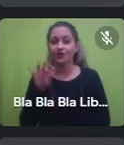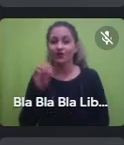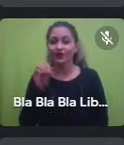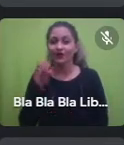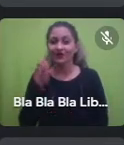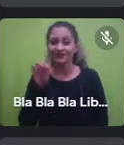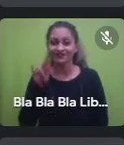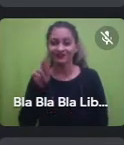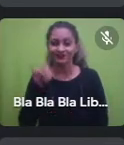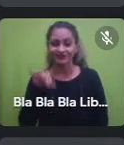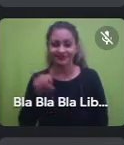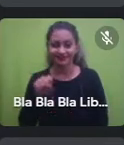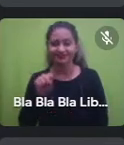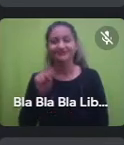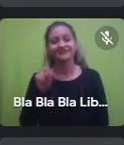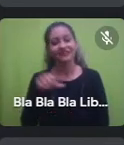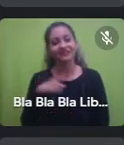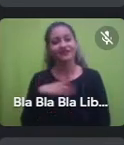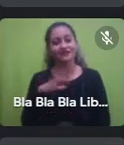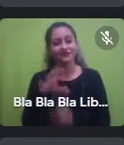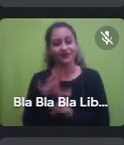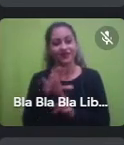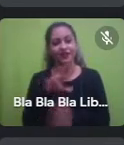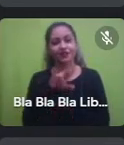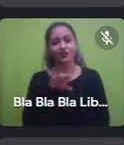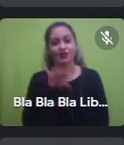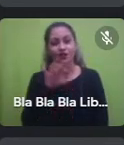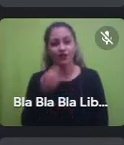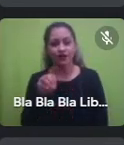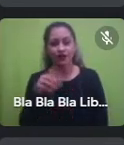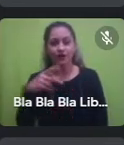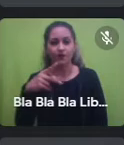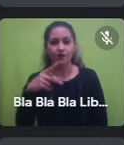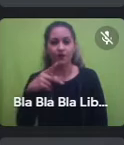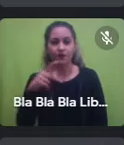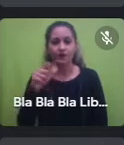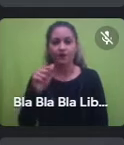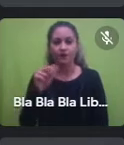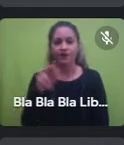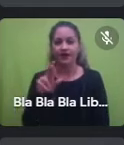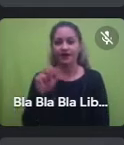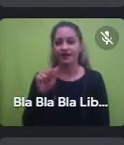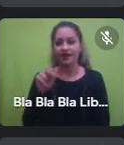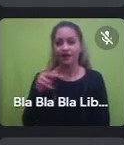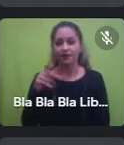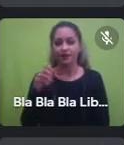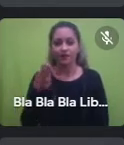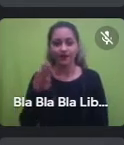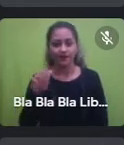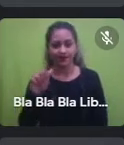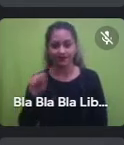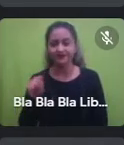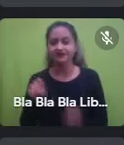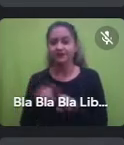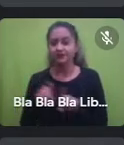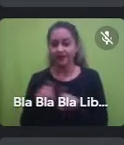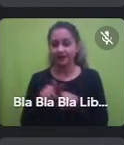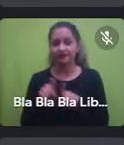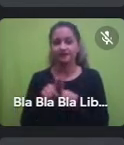impacta o Rio Paraupebas, né, que é um afluente do Itacaiunas, e o Igarapé Gelado, que, por sua vez, é afluente